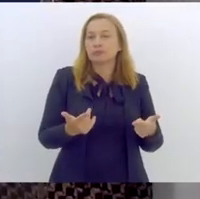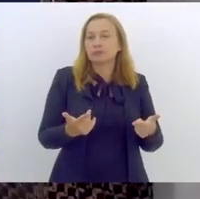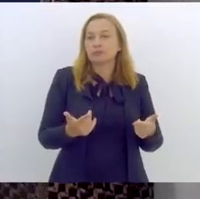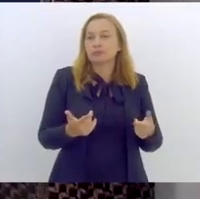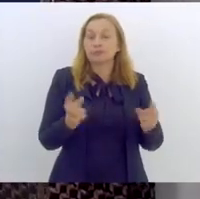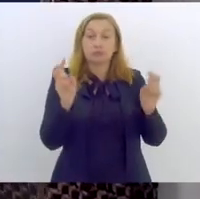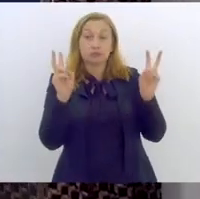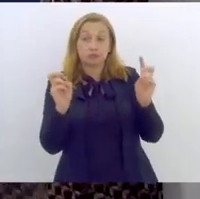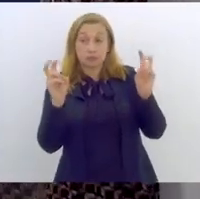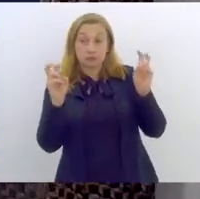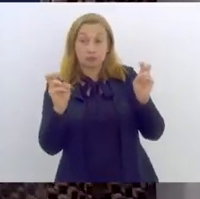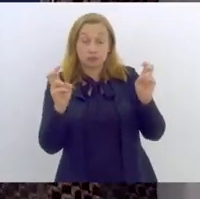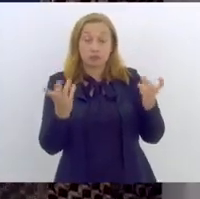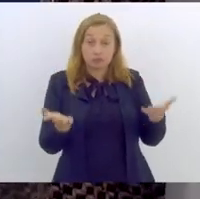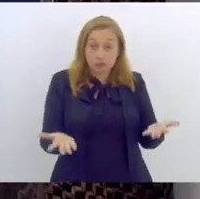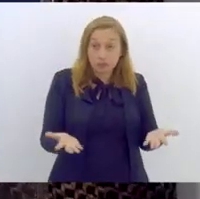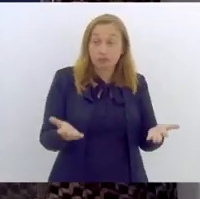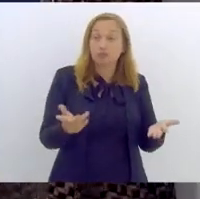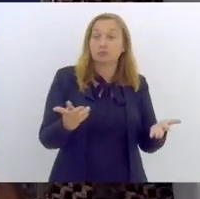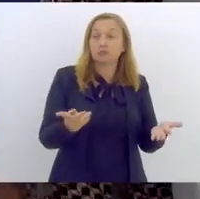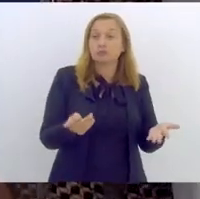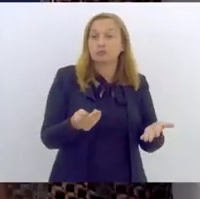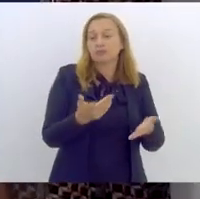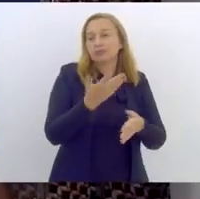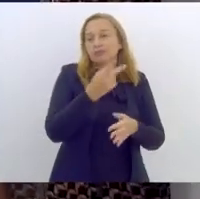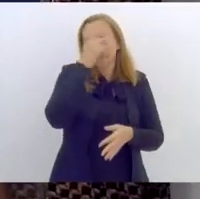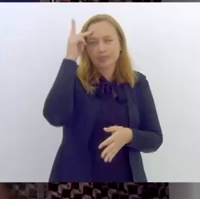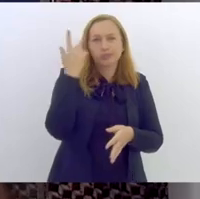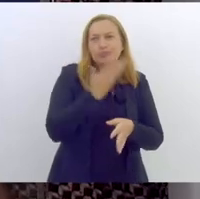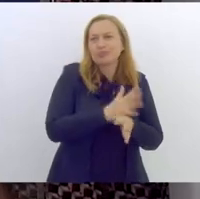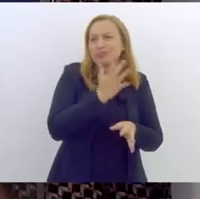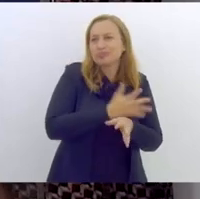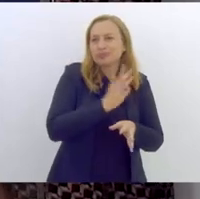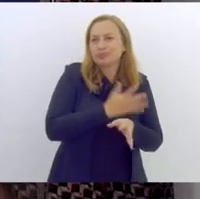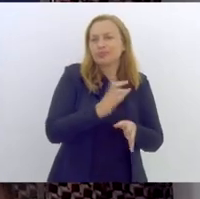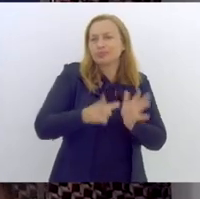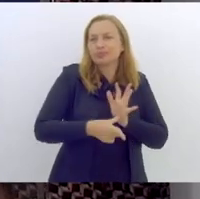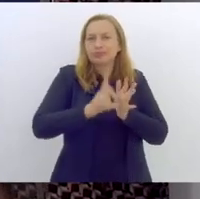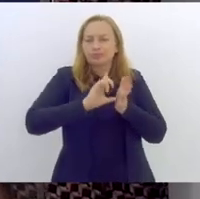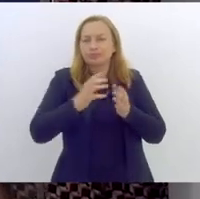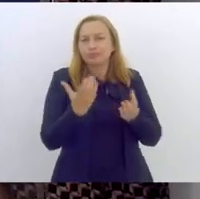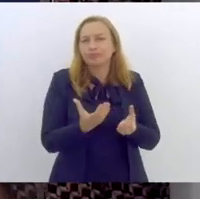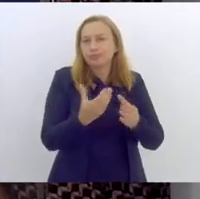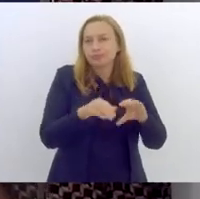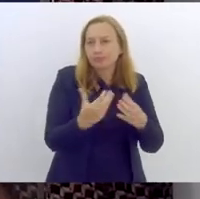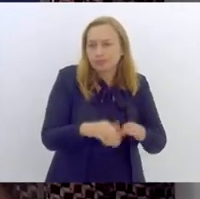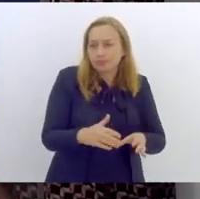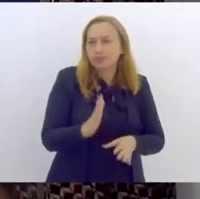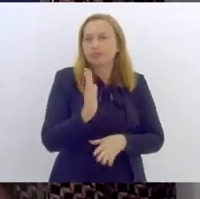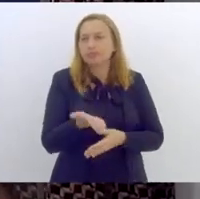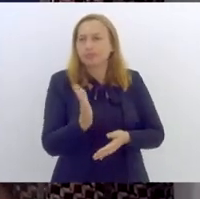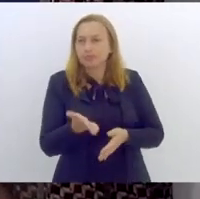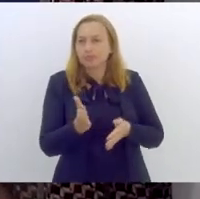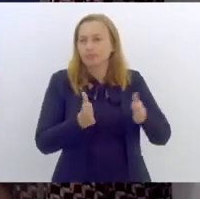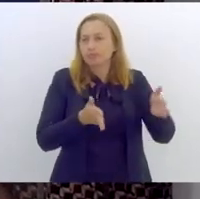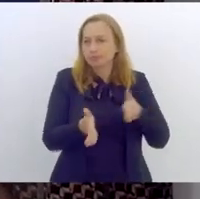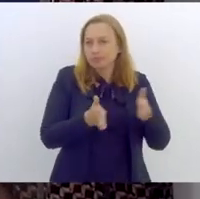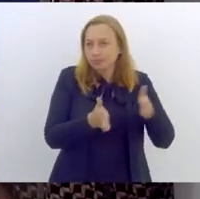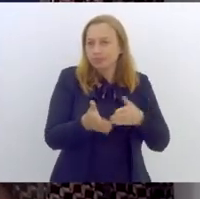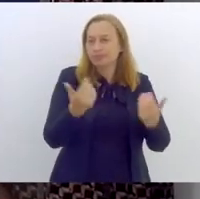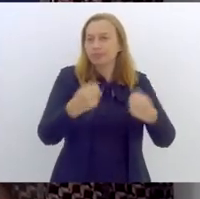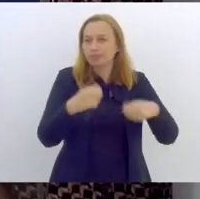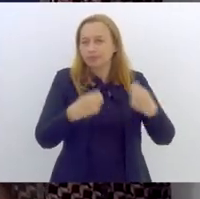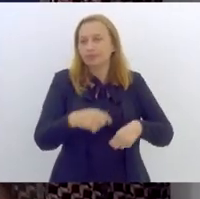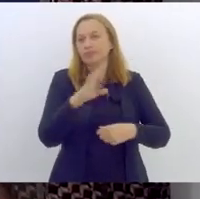selecionando Porque estão treinando Sem Fim as pessoas não treinando desde antes do concurso porque já havia a previsão da necessidade de fazer